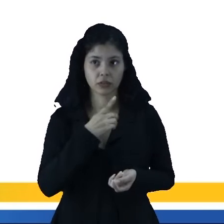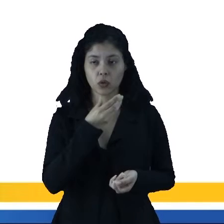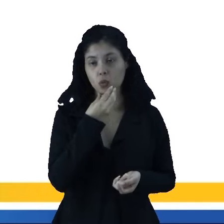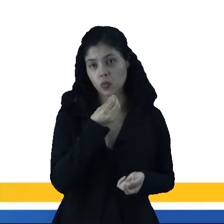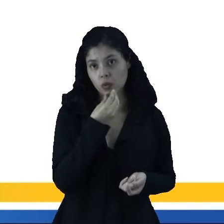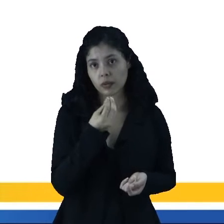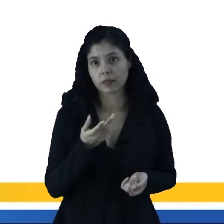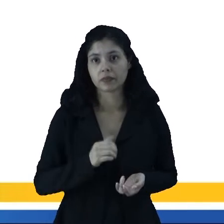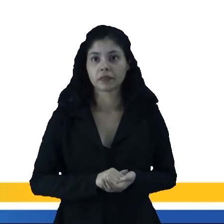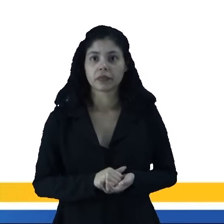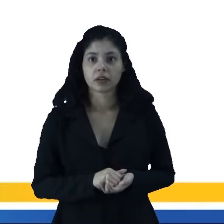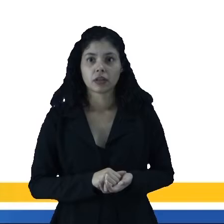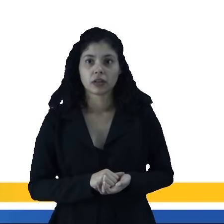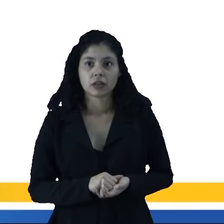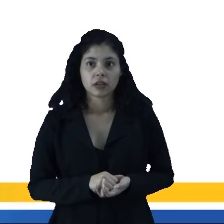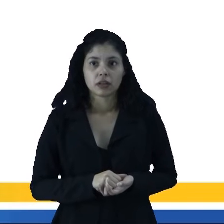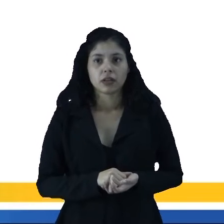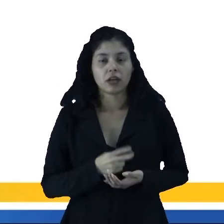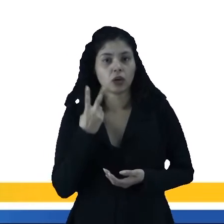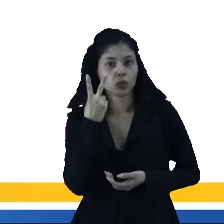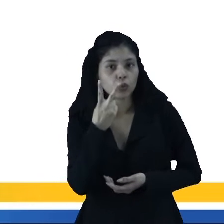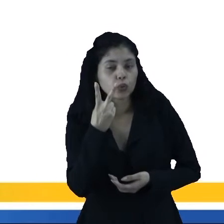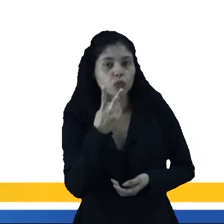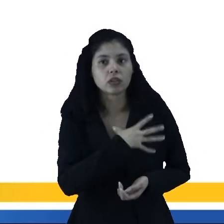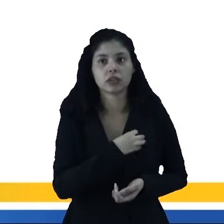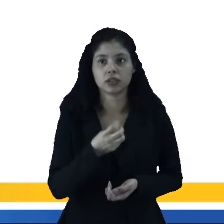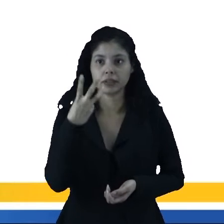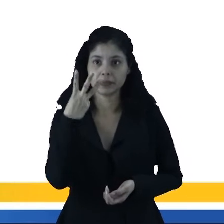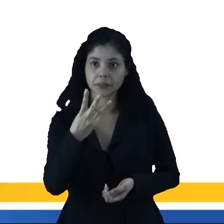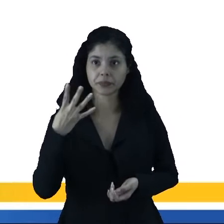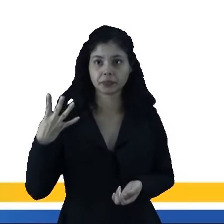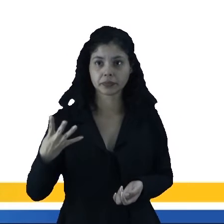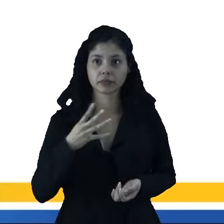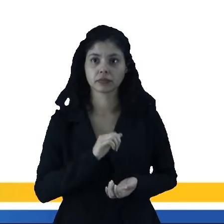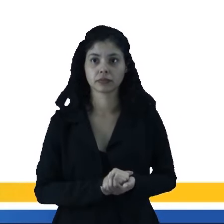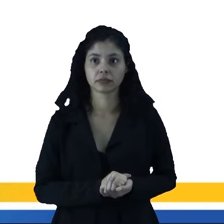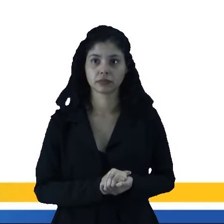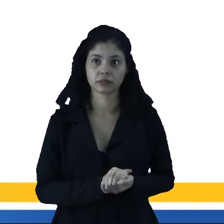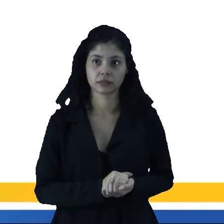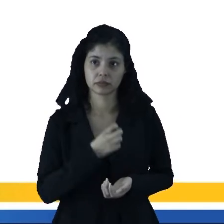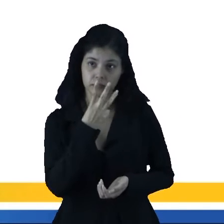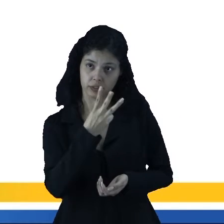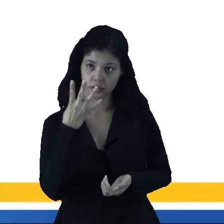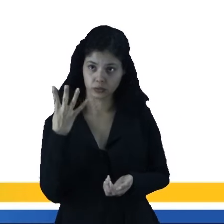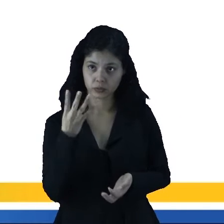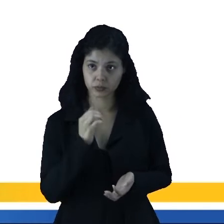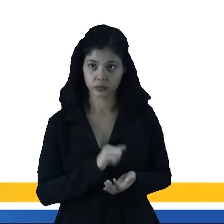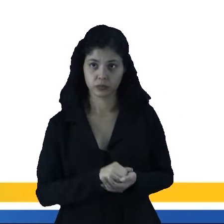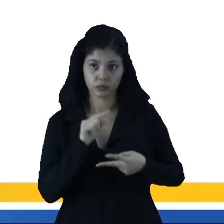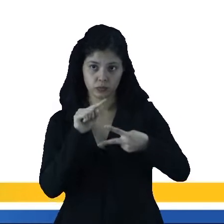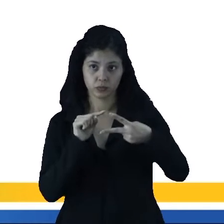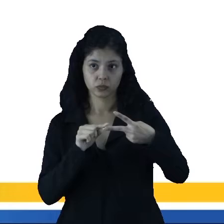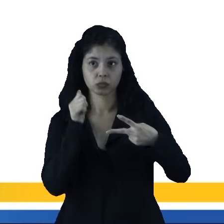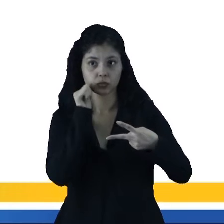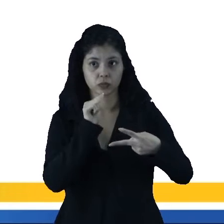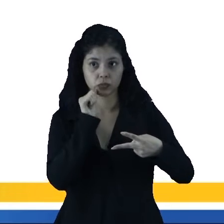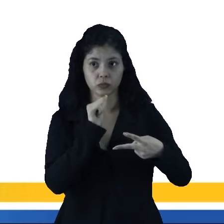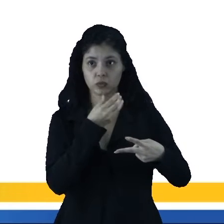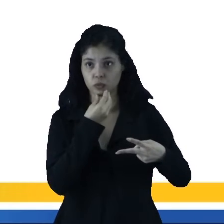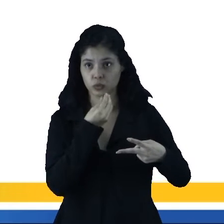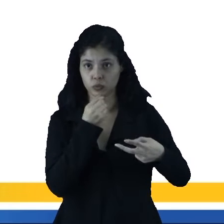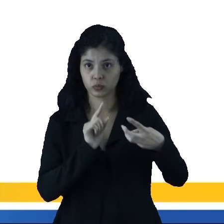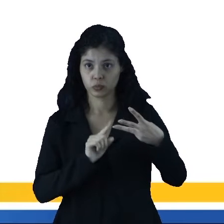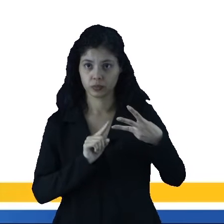um homem, então vamos ver. A filha do casal 3 e 4, então lá no cruzamento 3 e 4 eu tenho 2 filhas e um